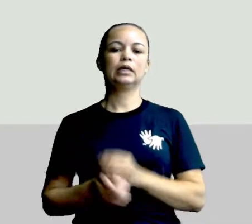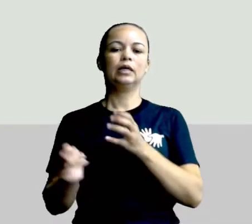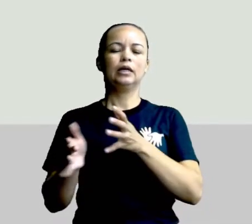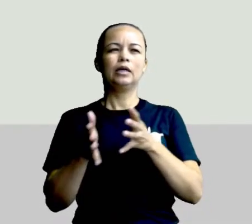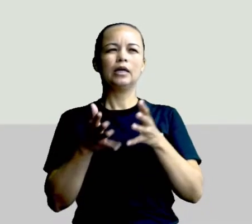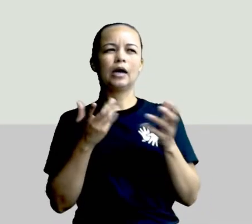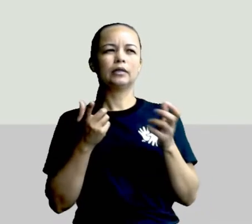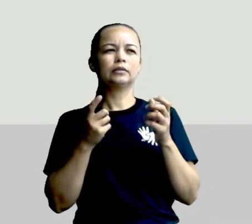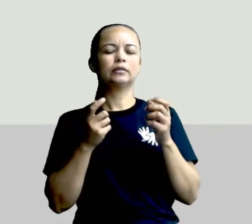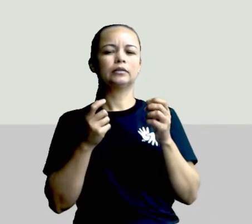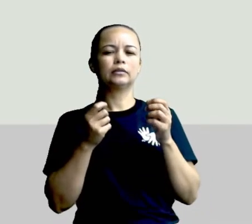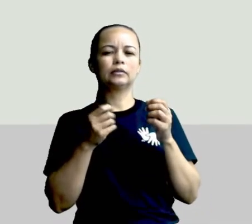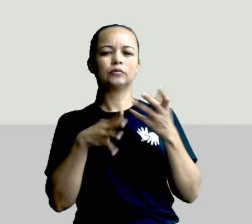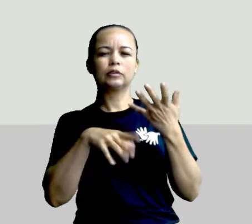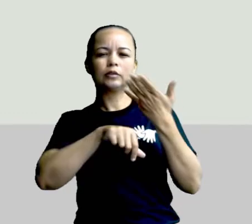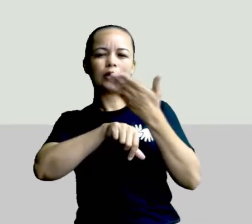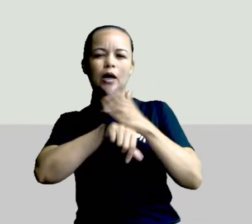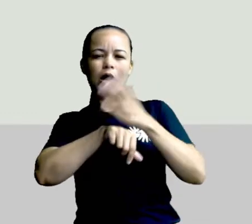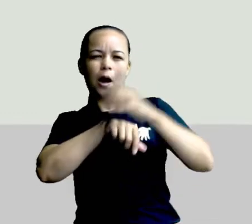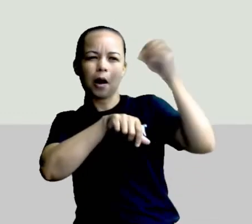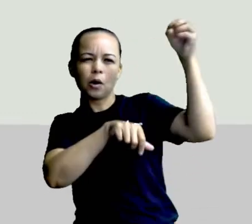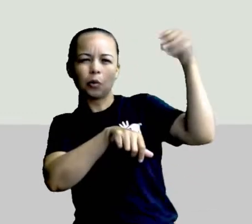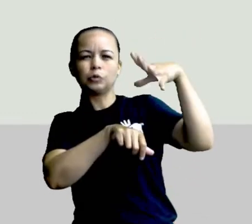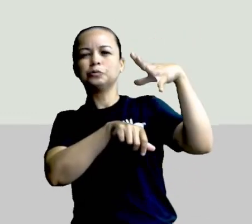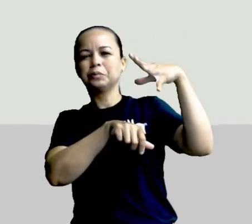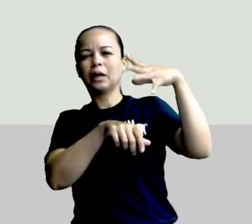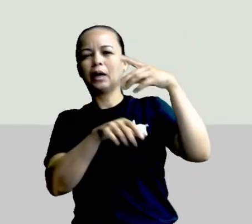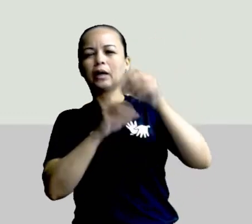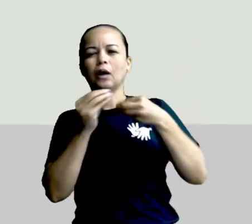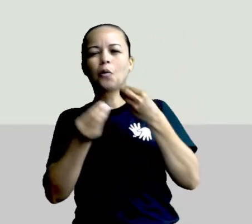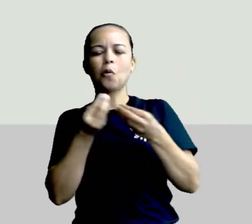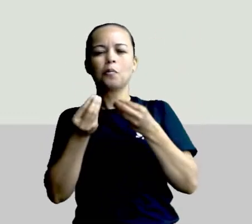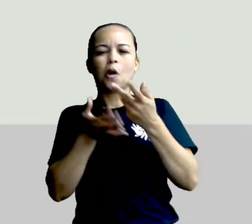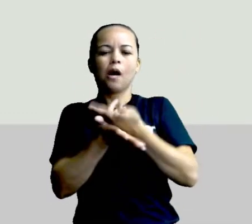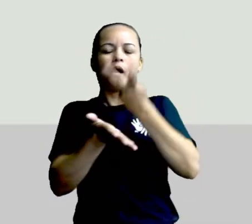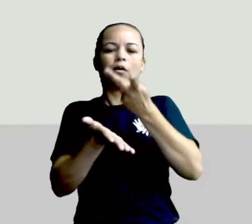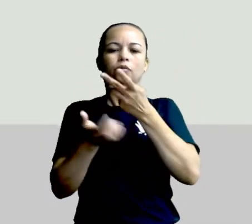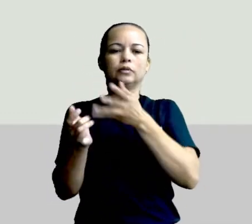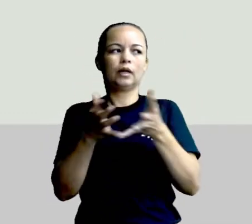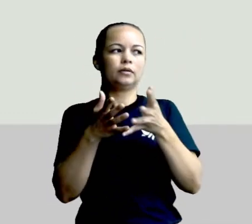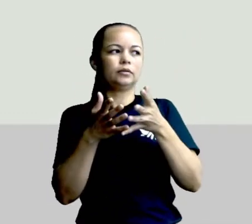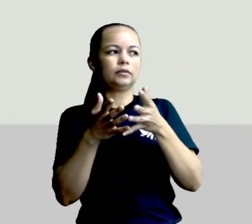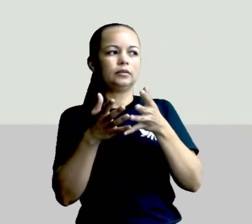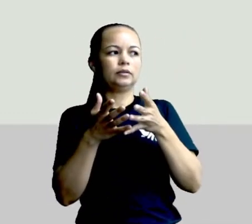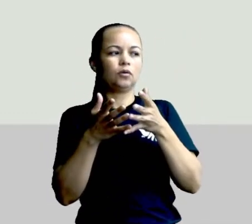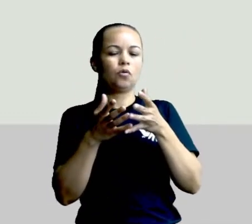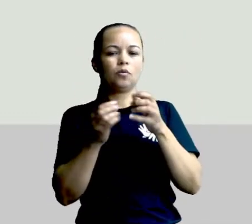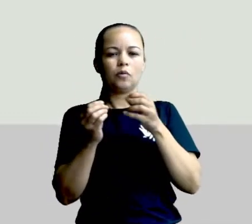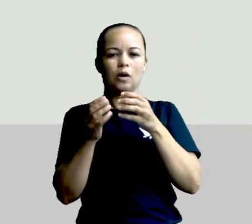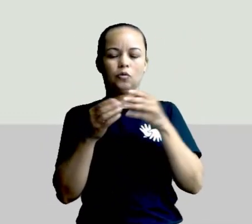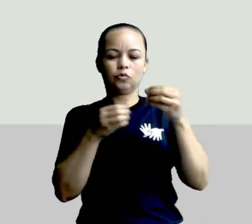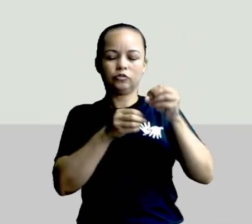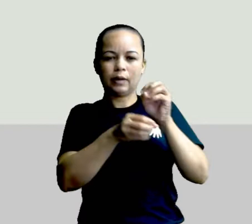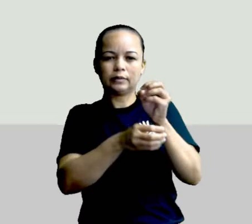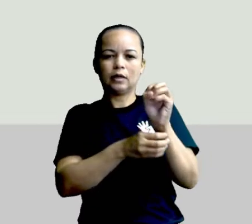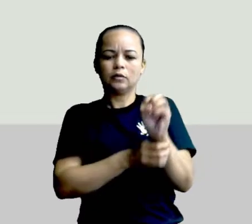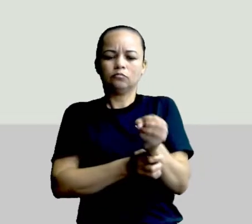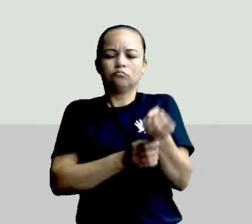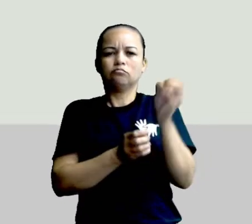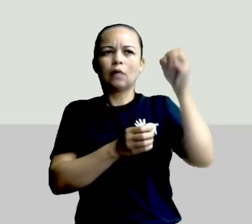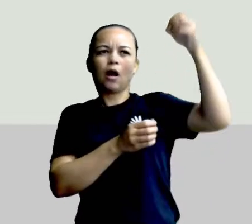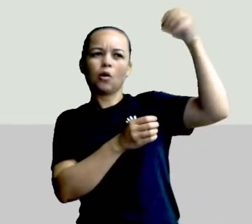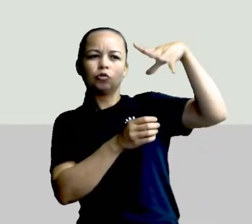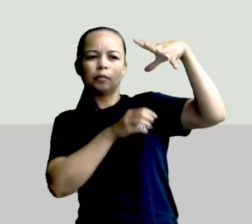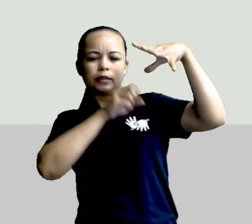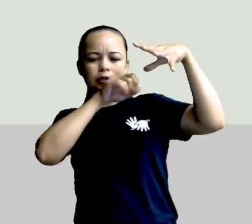E a decomposição da luz branca, professor? Como é que acontece? Olha, quando a luz passa de um meio